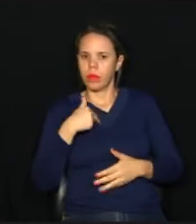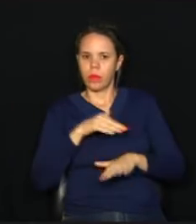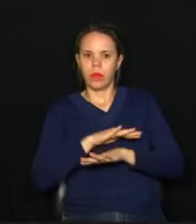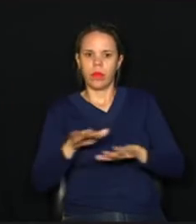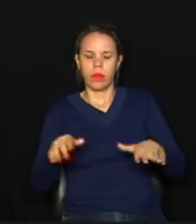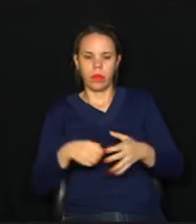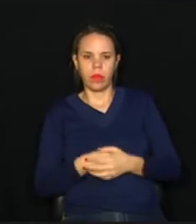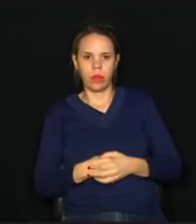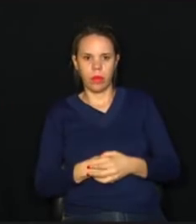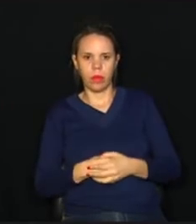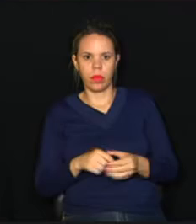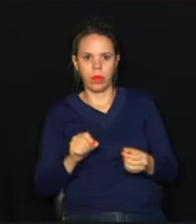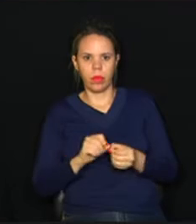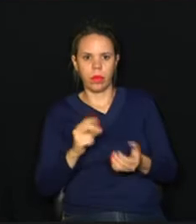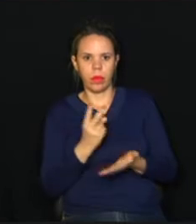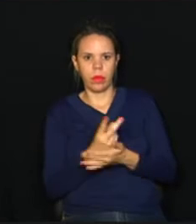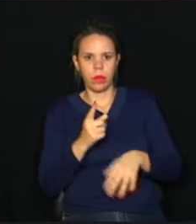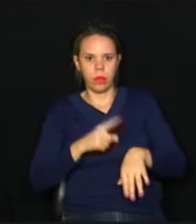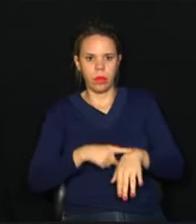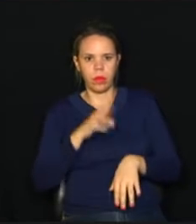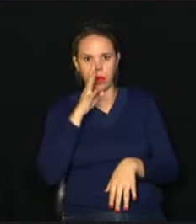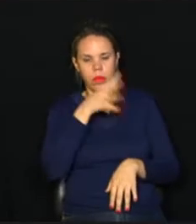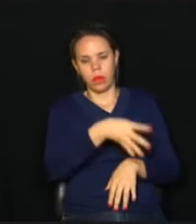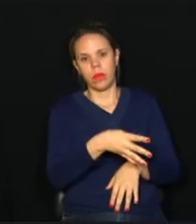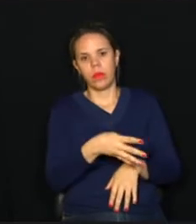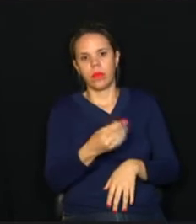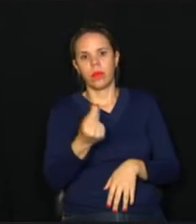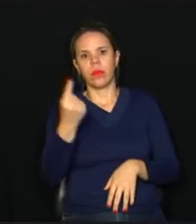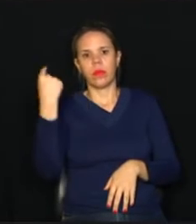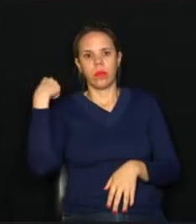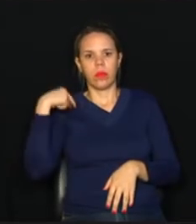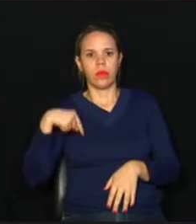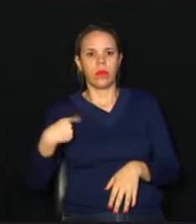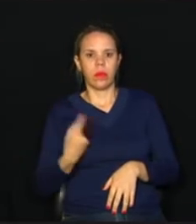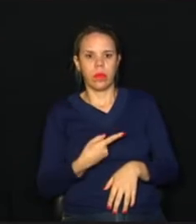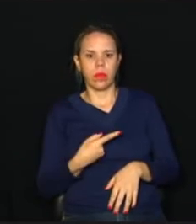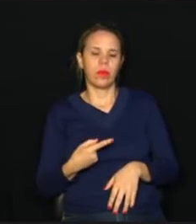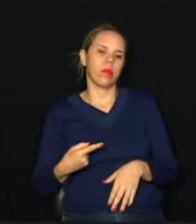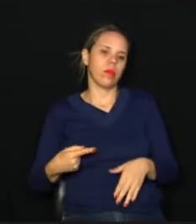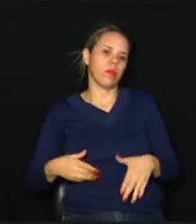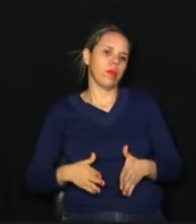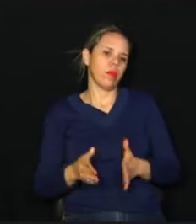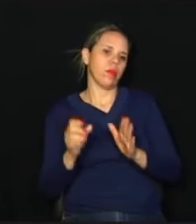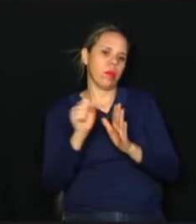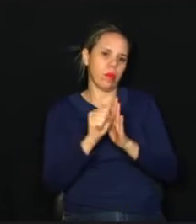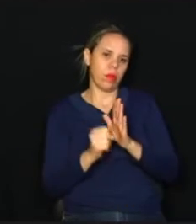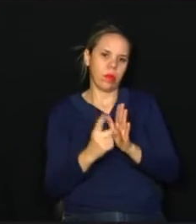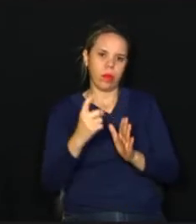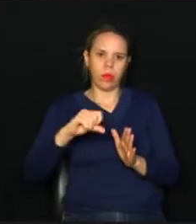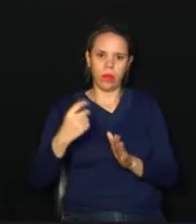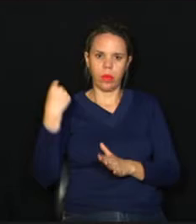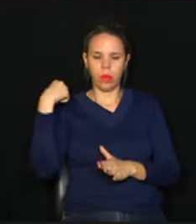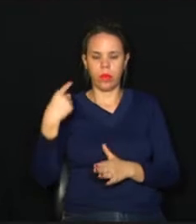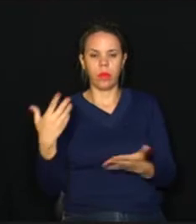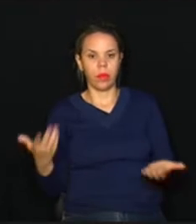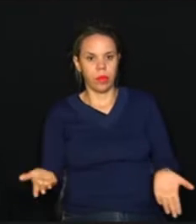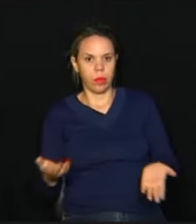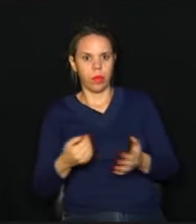podemos, ao mesmo tempo que nos acusam de antigos, porque nascemos no século XIX,